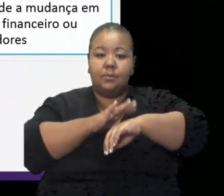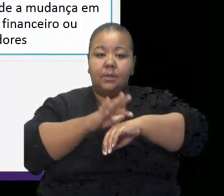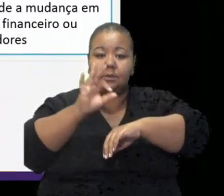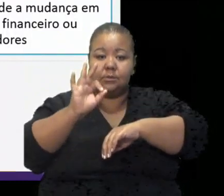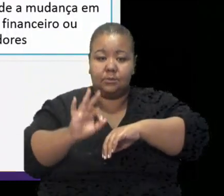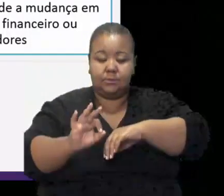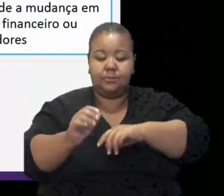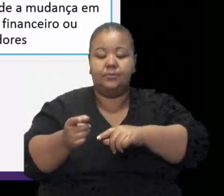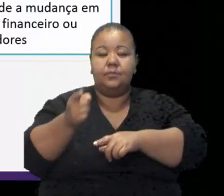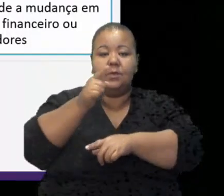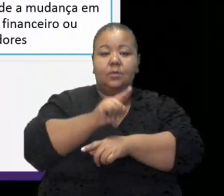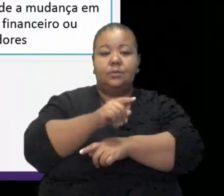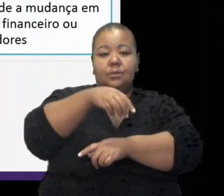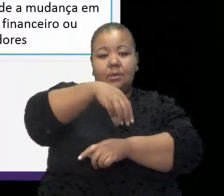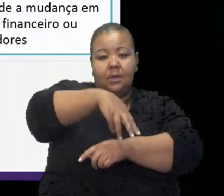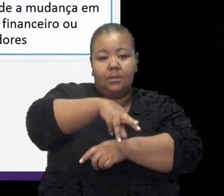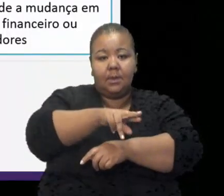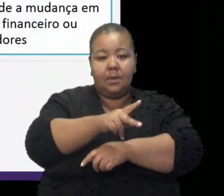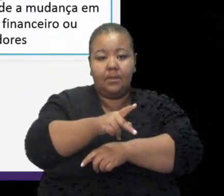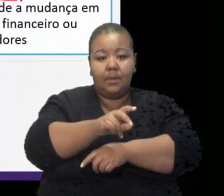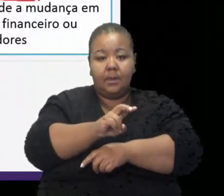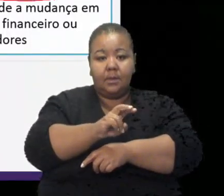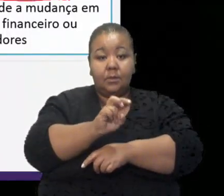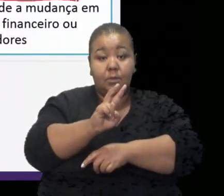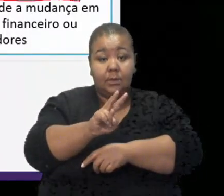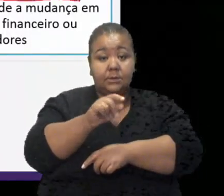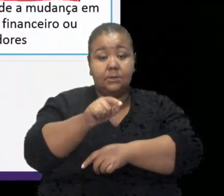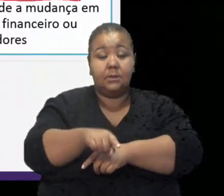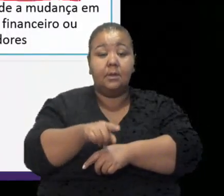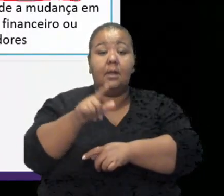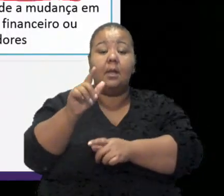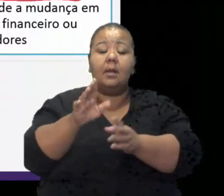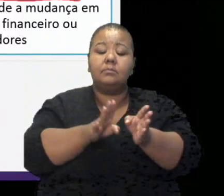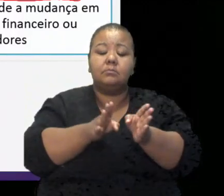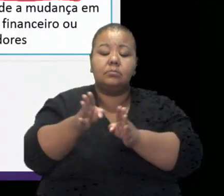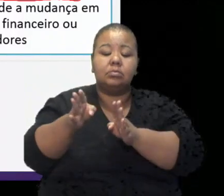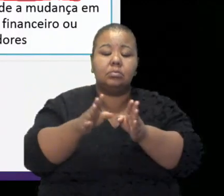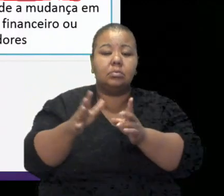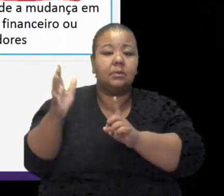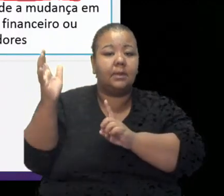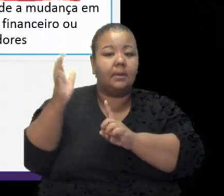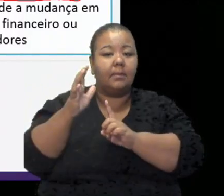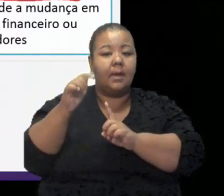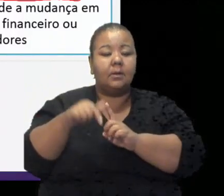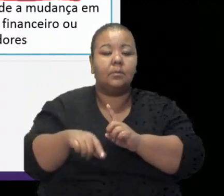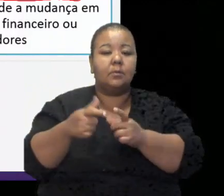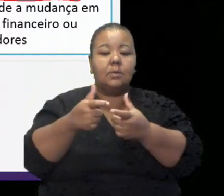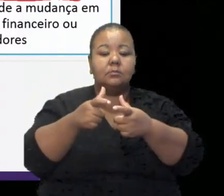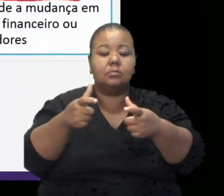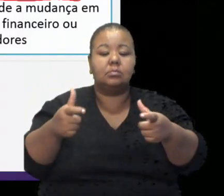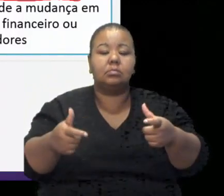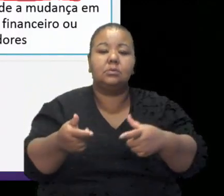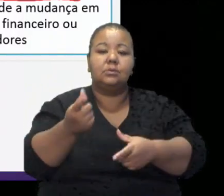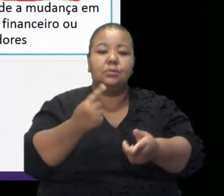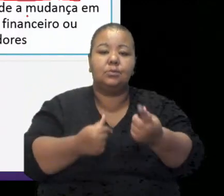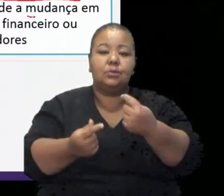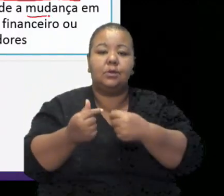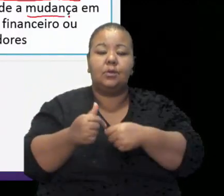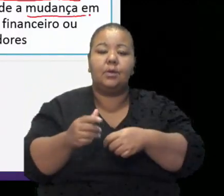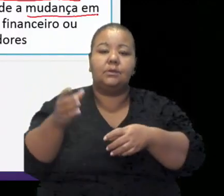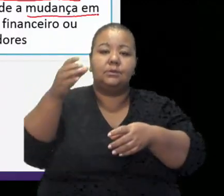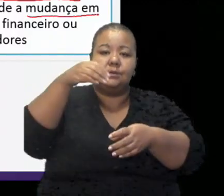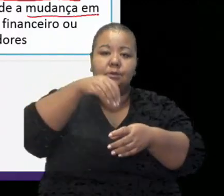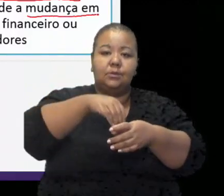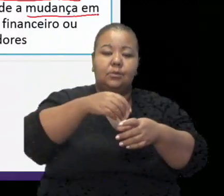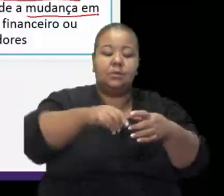o MRP2 ele é responsável por dimensionar os impactos causados por uma expansão dos negócios, incluindo